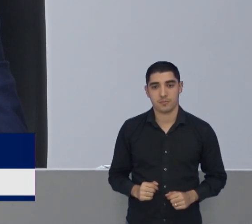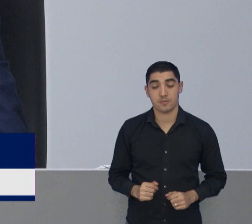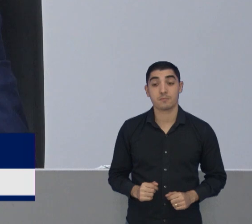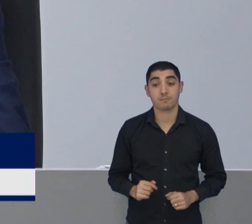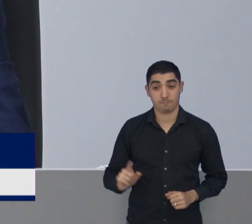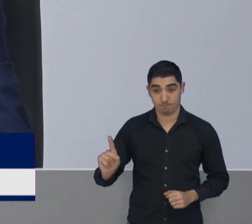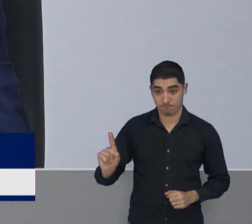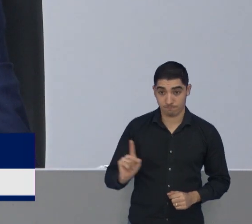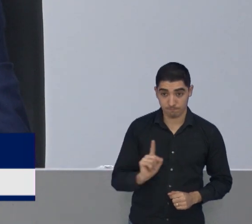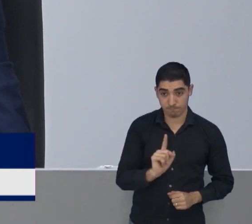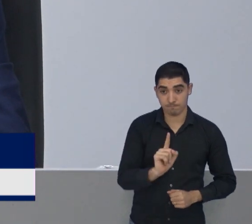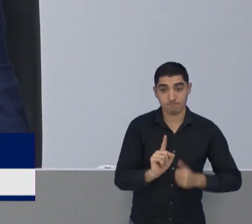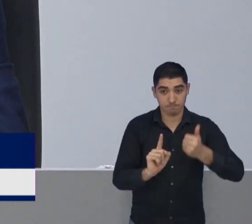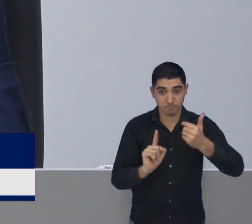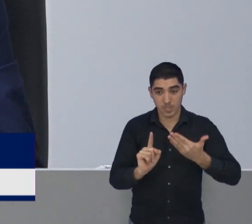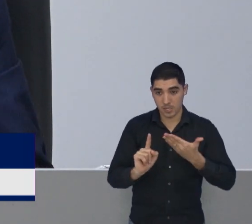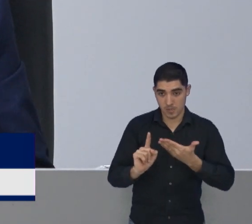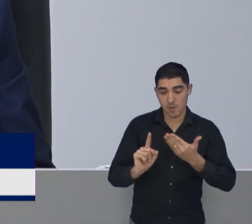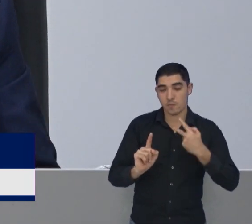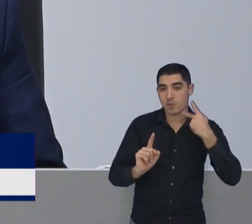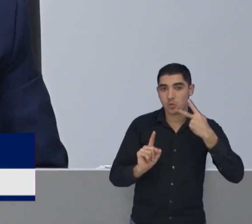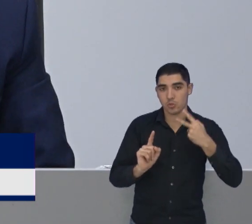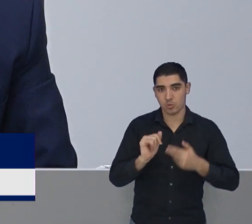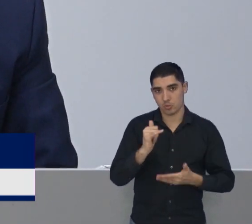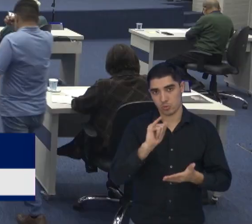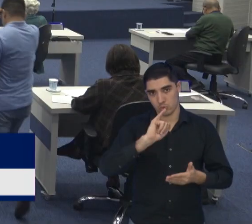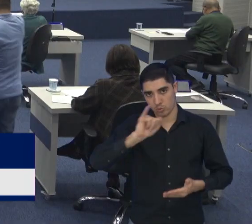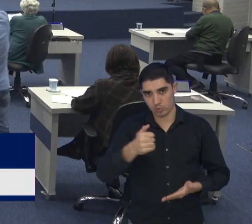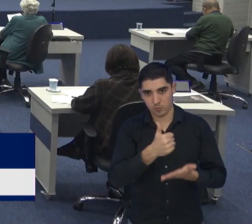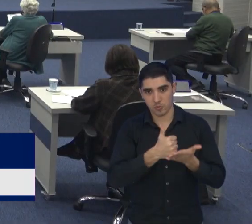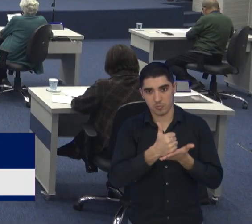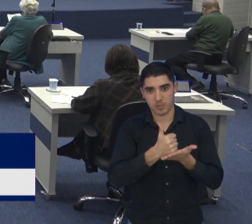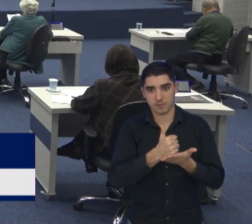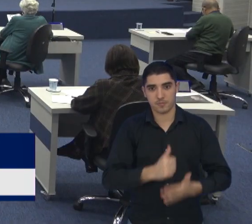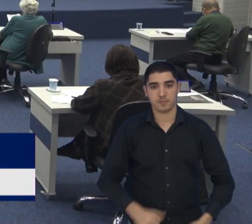Inscrito para falar no processo, o vereador Júnior da Farmácia.